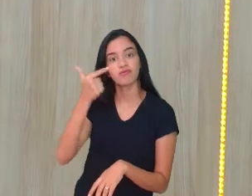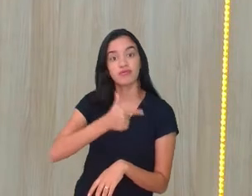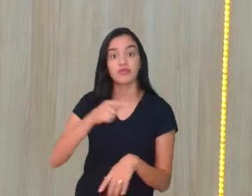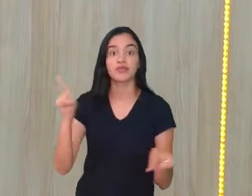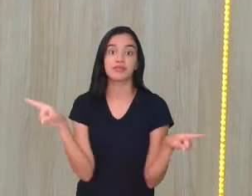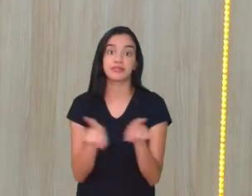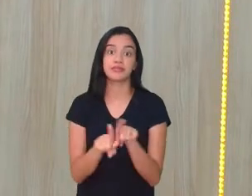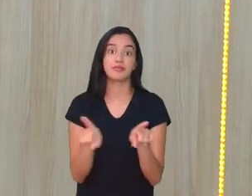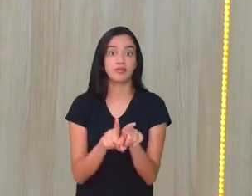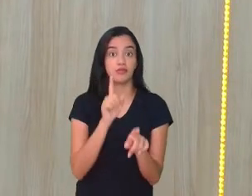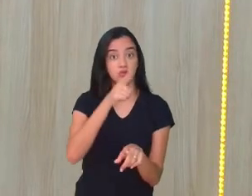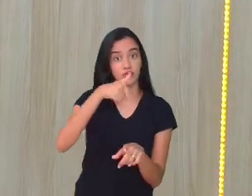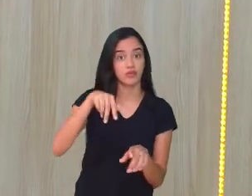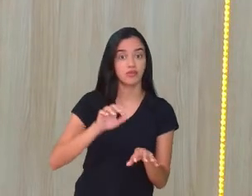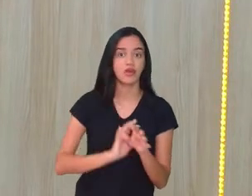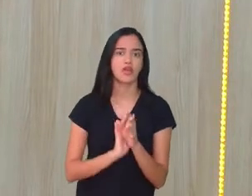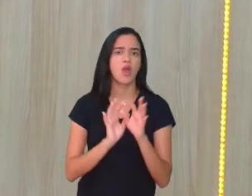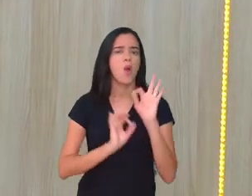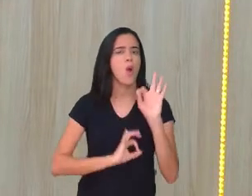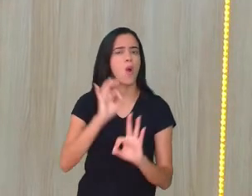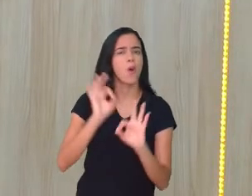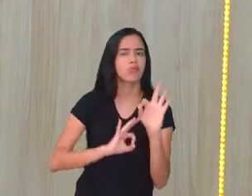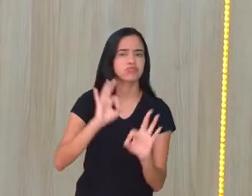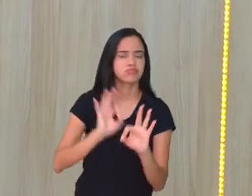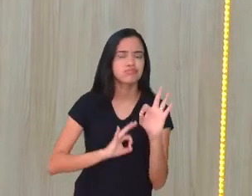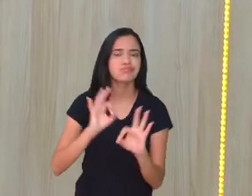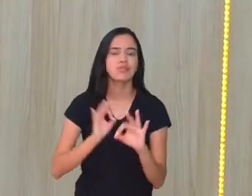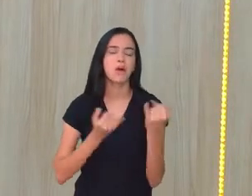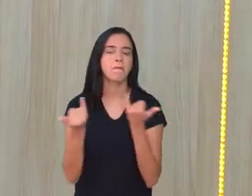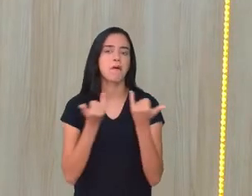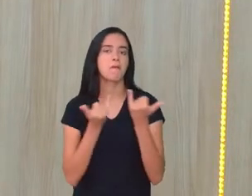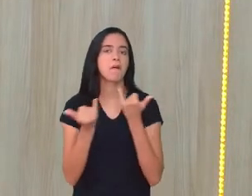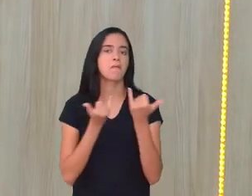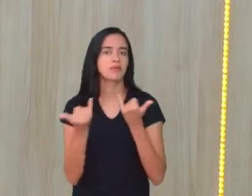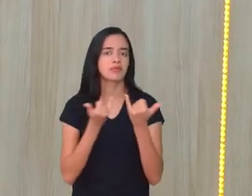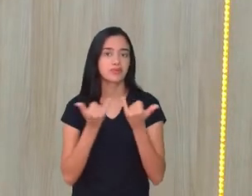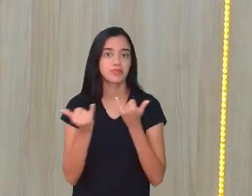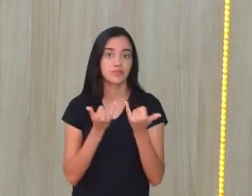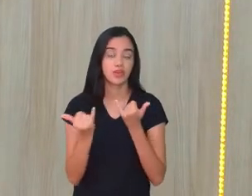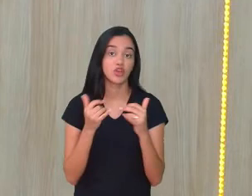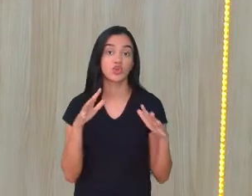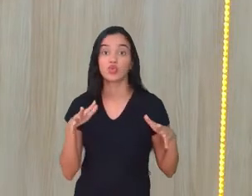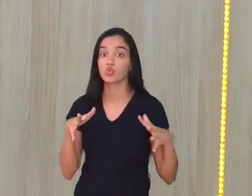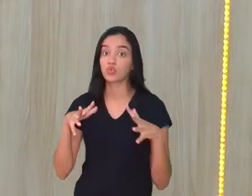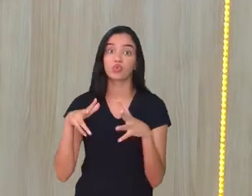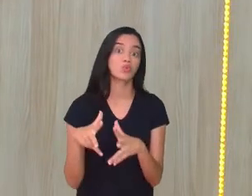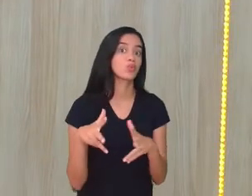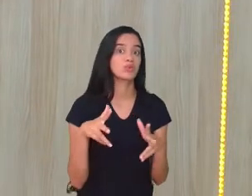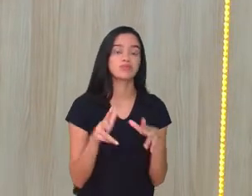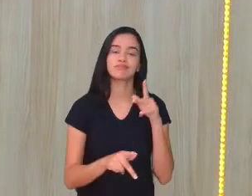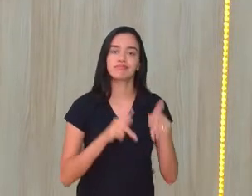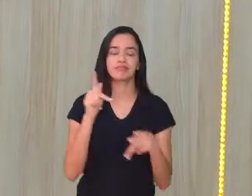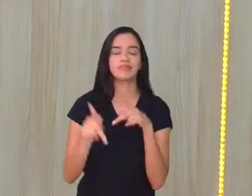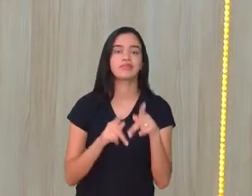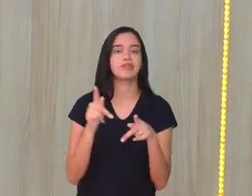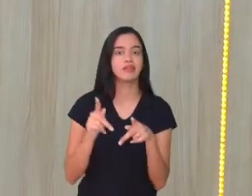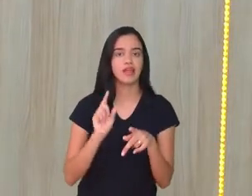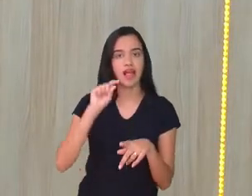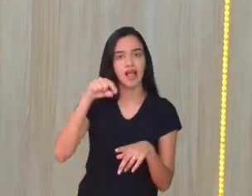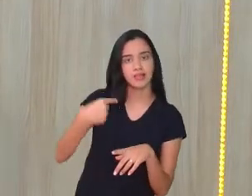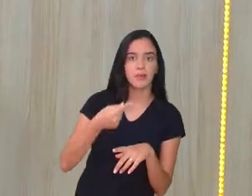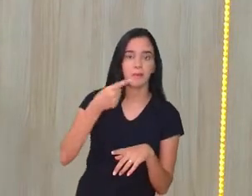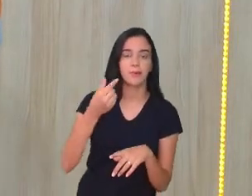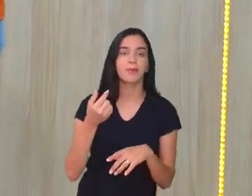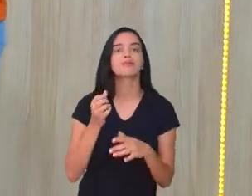beleza? E aí você vai pegando e coletando as idades de toda essa galera. E aí depois que você pega todos